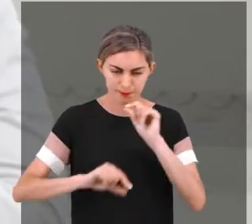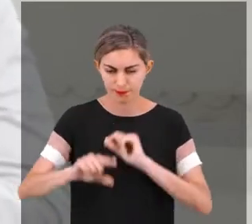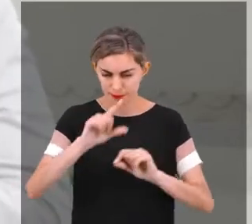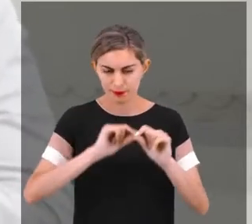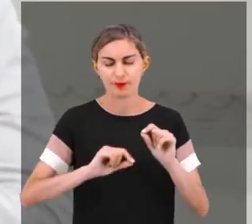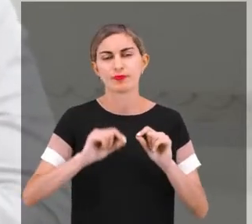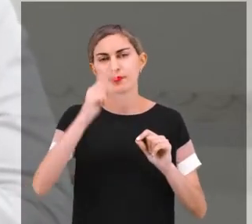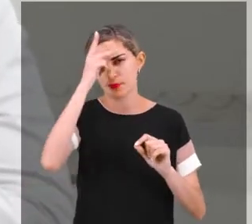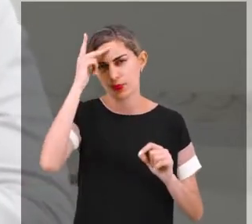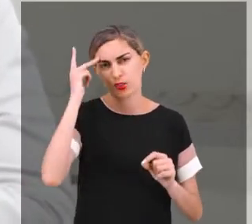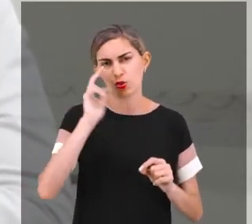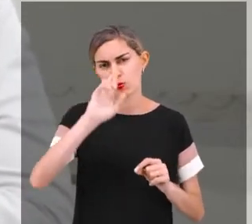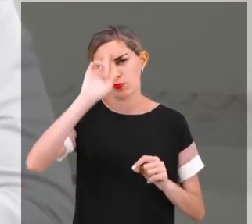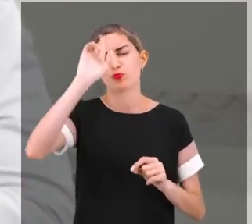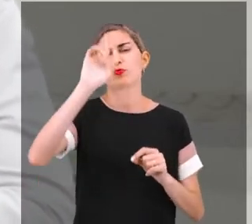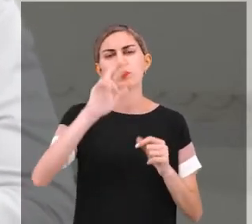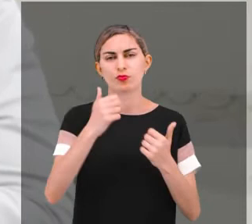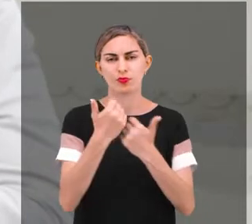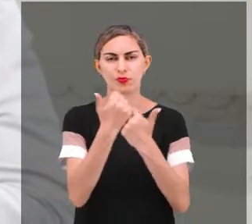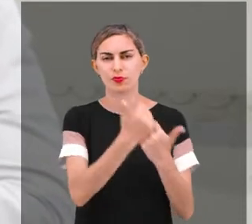eleitos representantes,